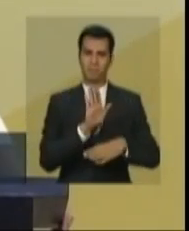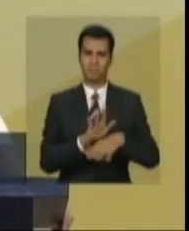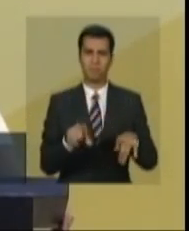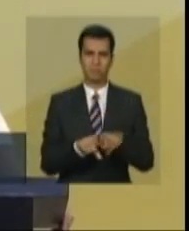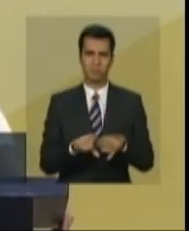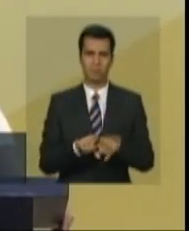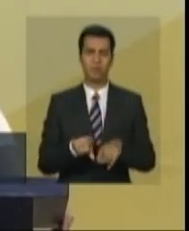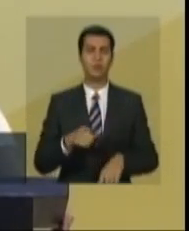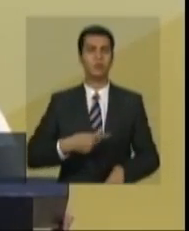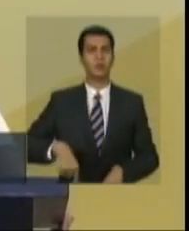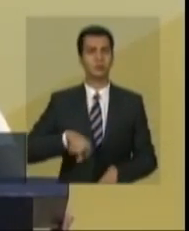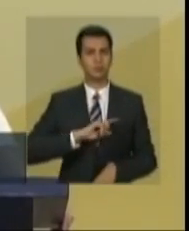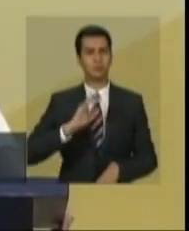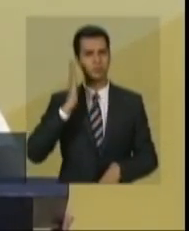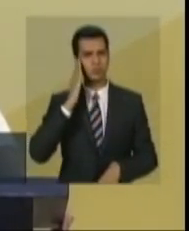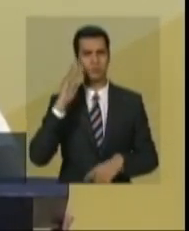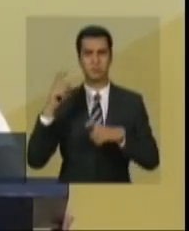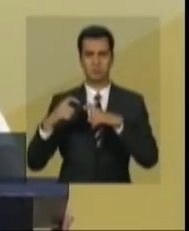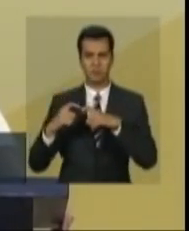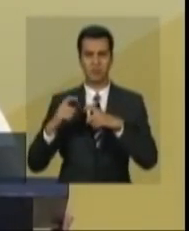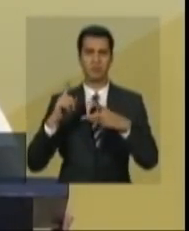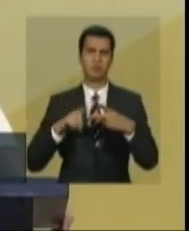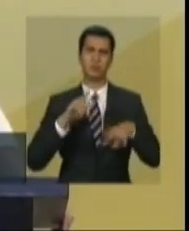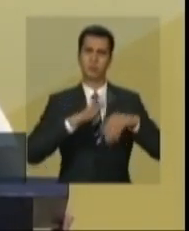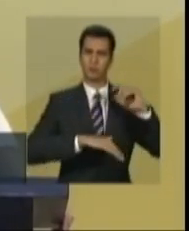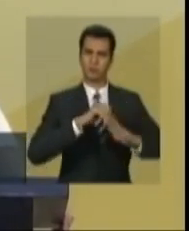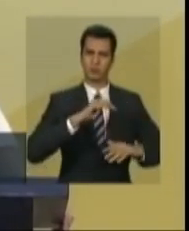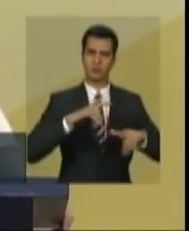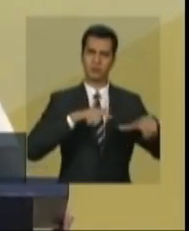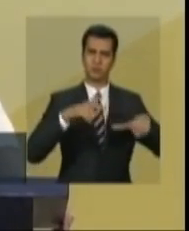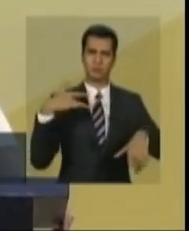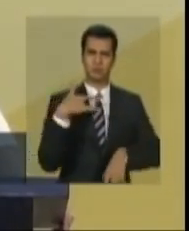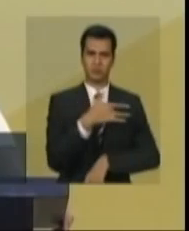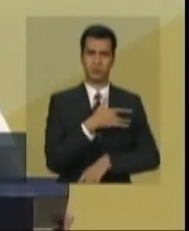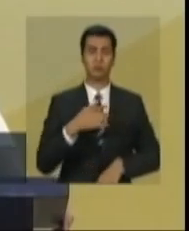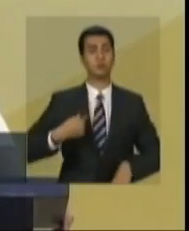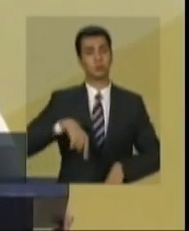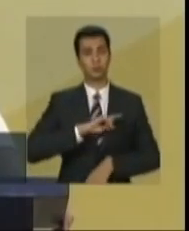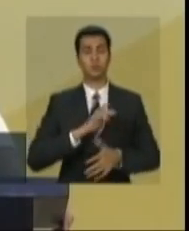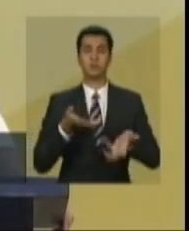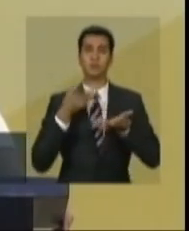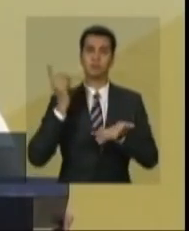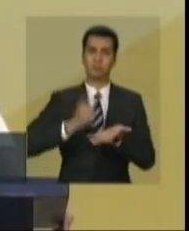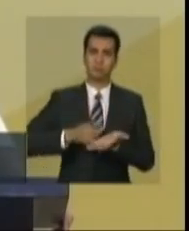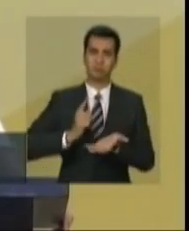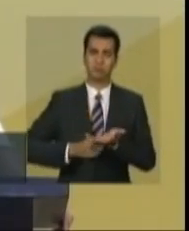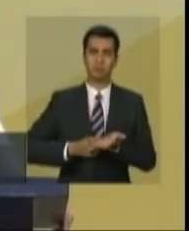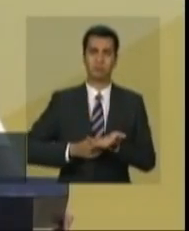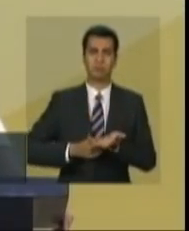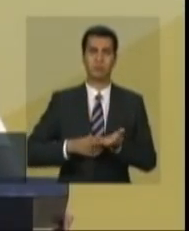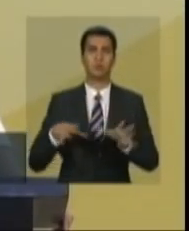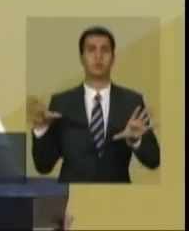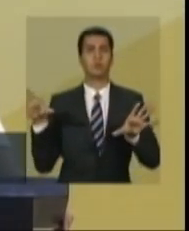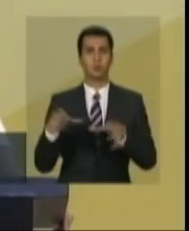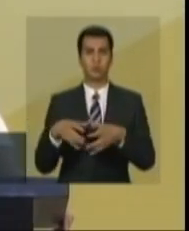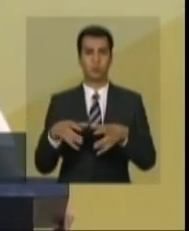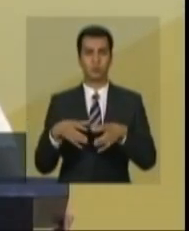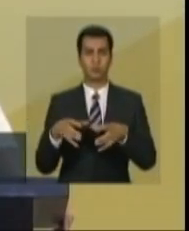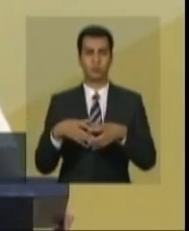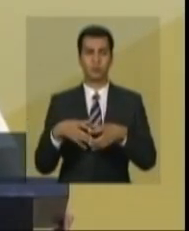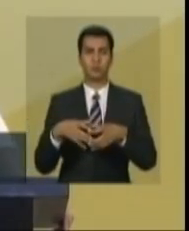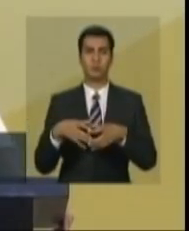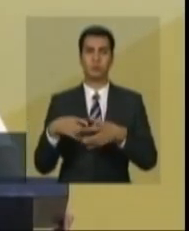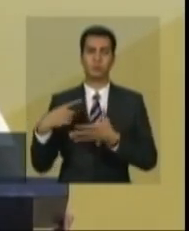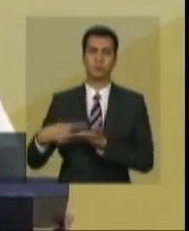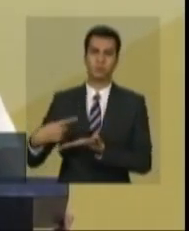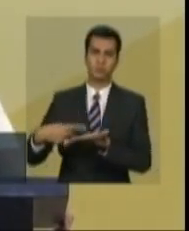da rede pública, vamos contar também com as equipes com a participação das equipes